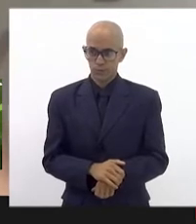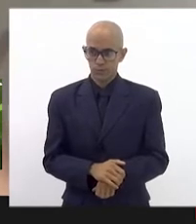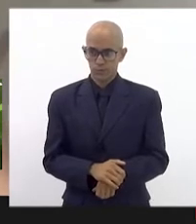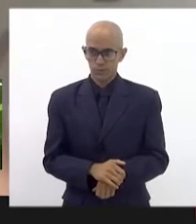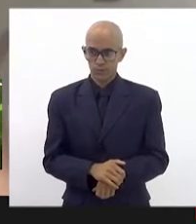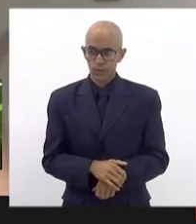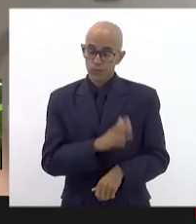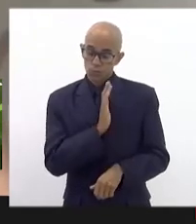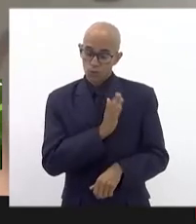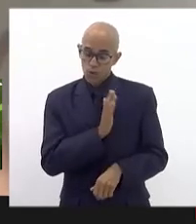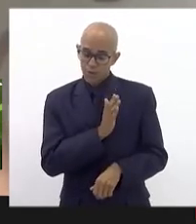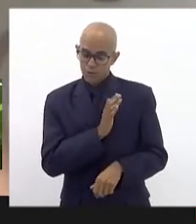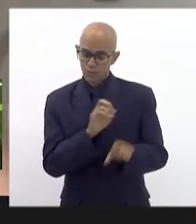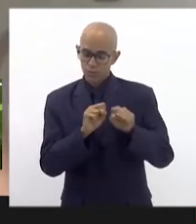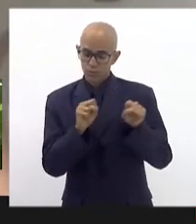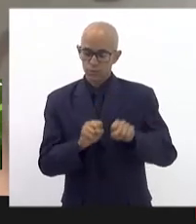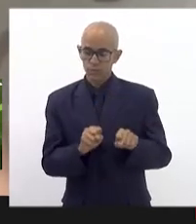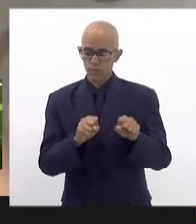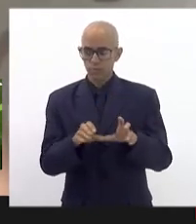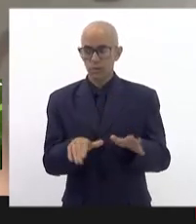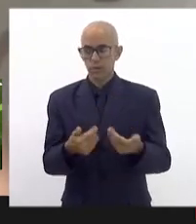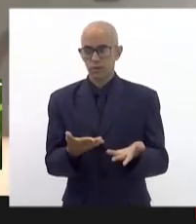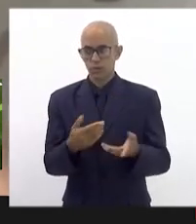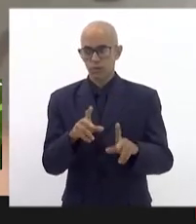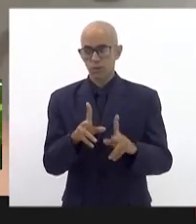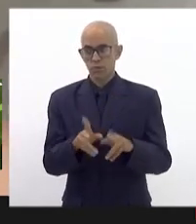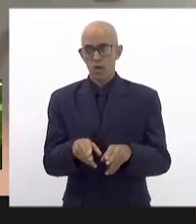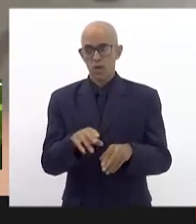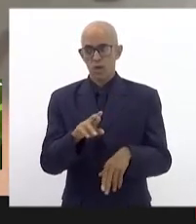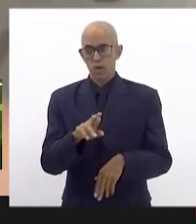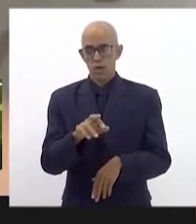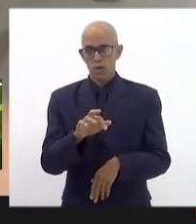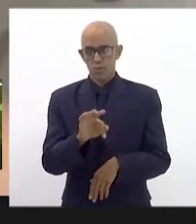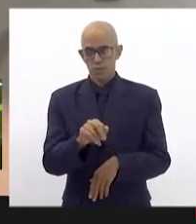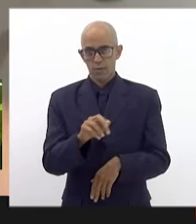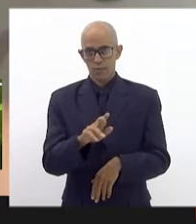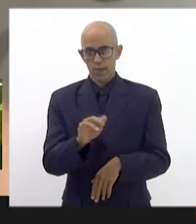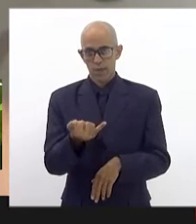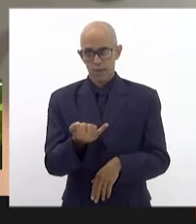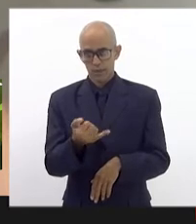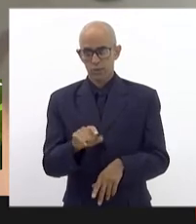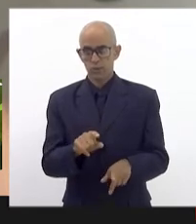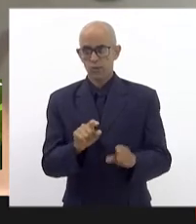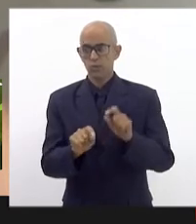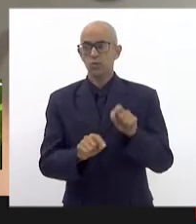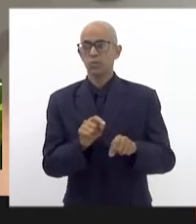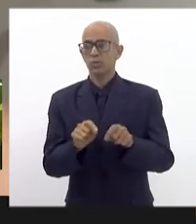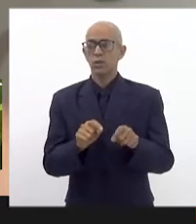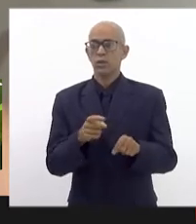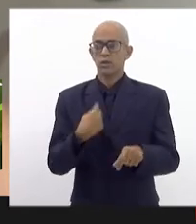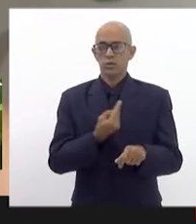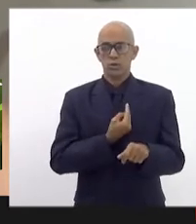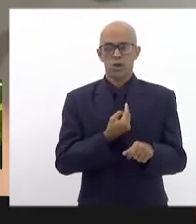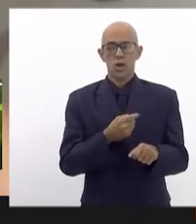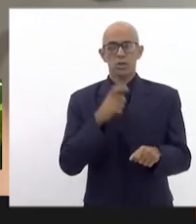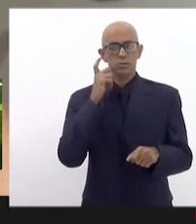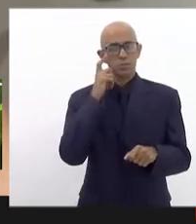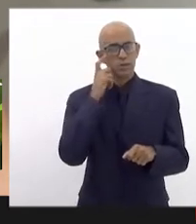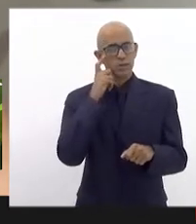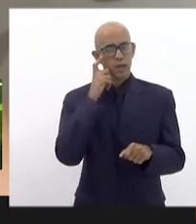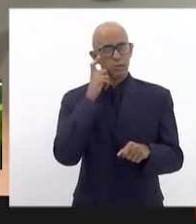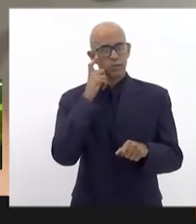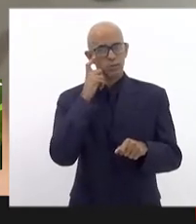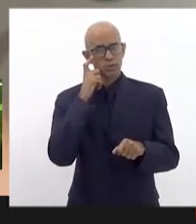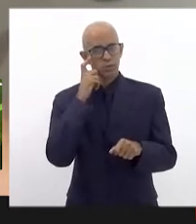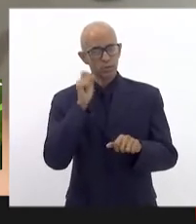sistema, como a FAPERJ, a gente, e pensarmos nessa